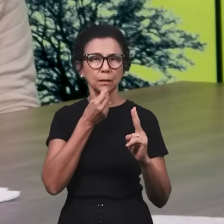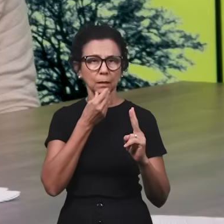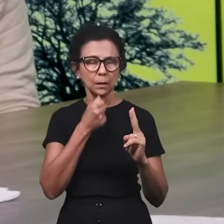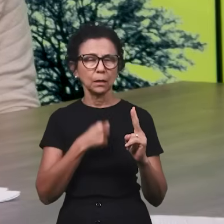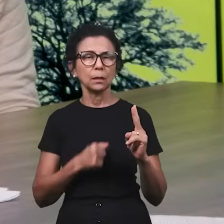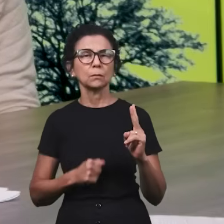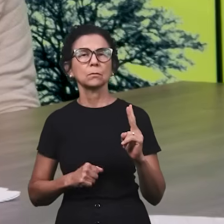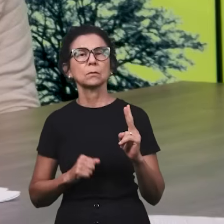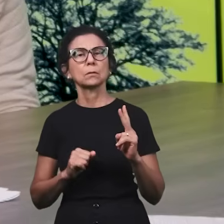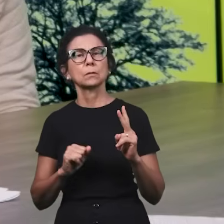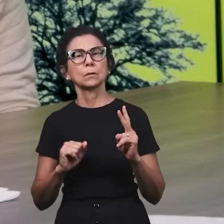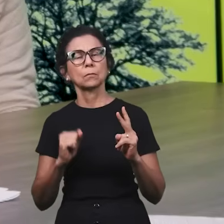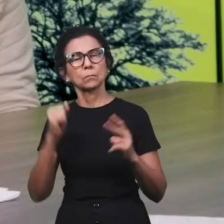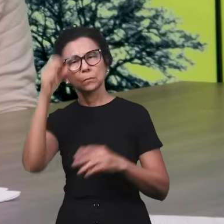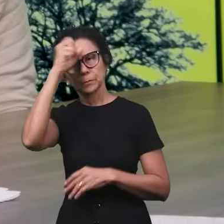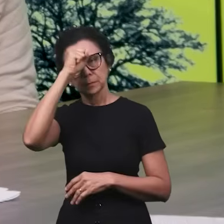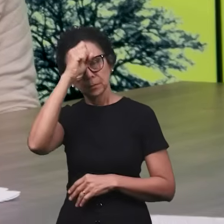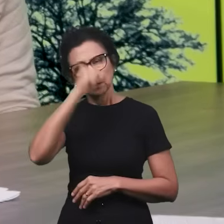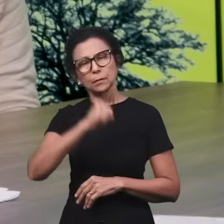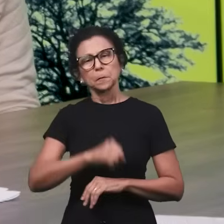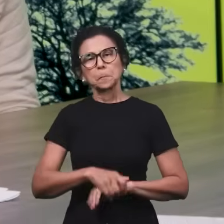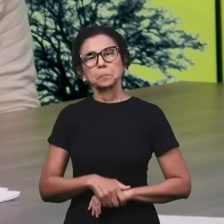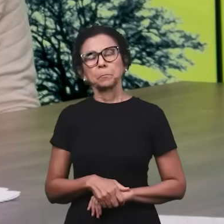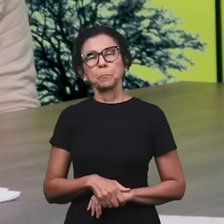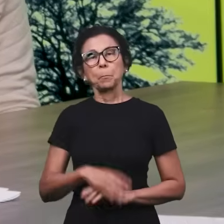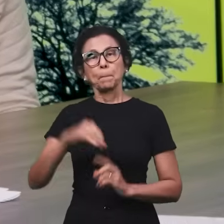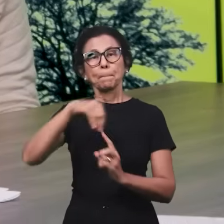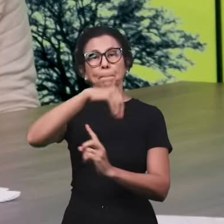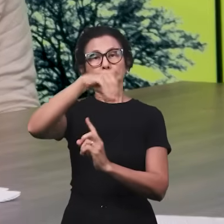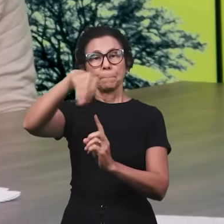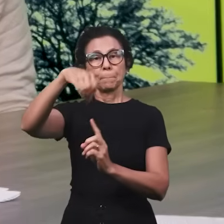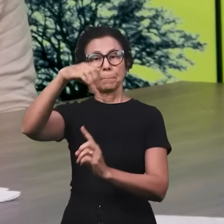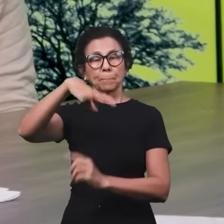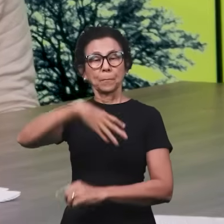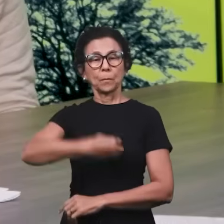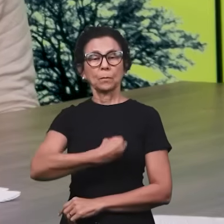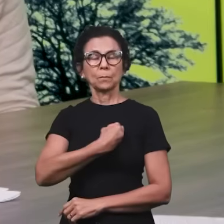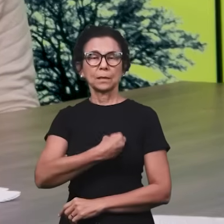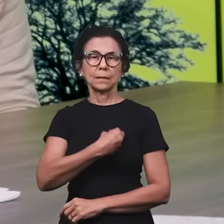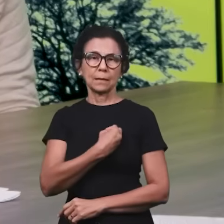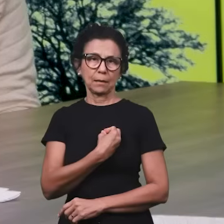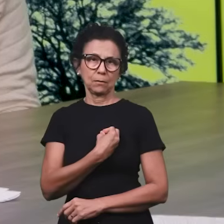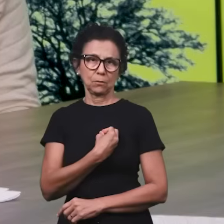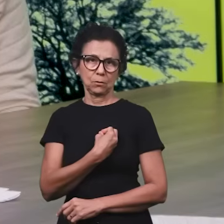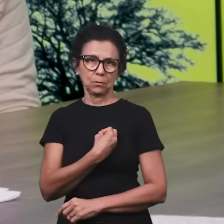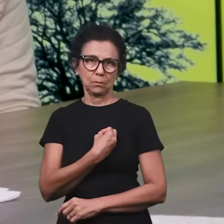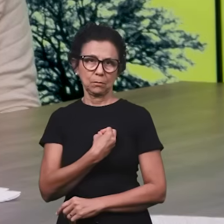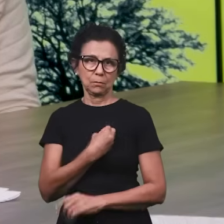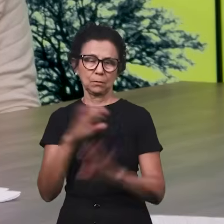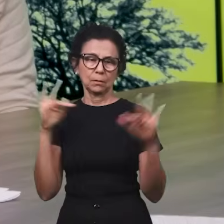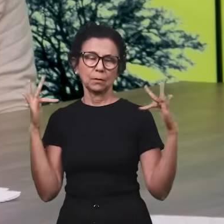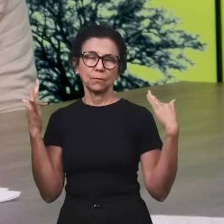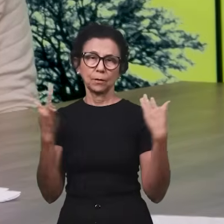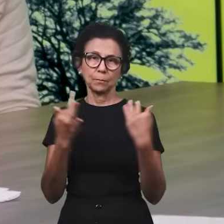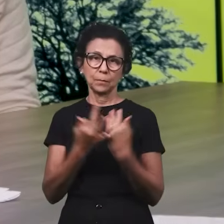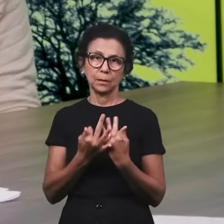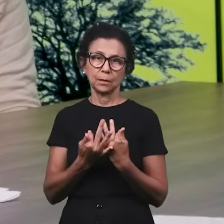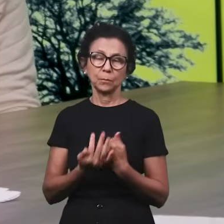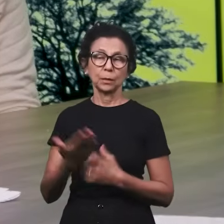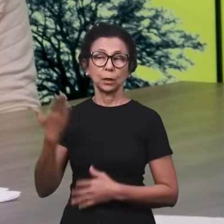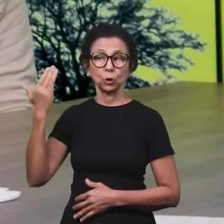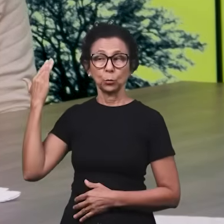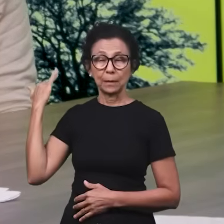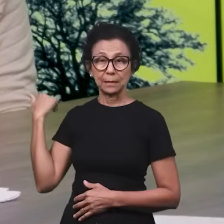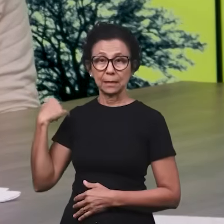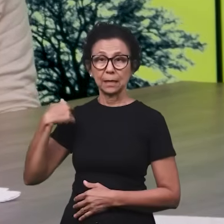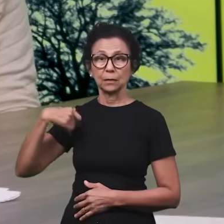ganhou um instrumento também, que ele está se dedicando, vai começar a se dedicar. Então, os meios de graça estão presentes dentro do nosso